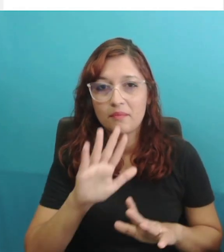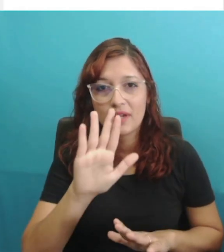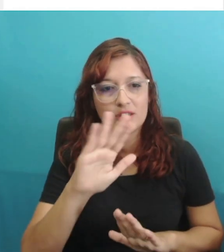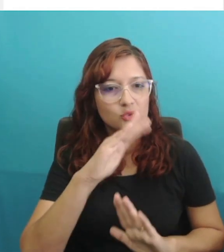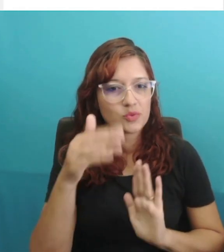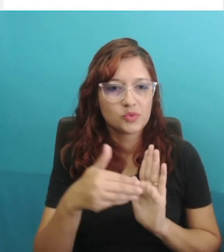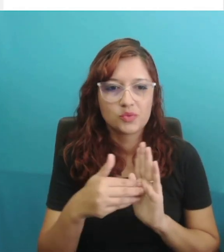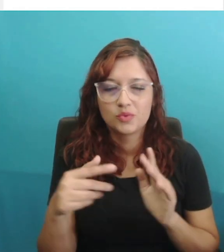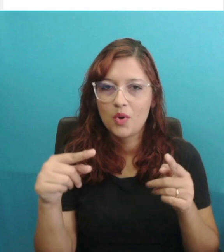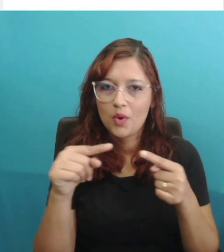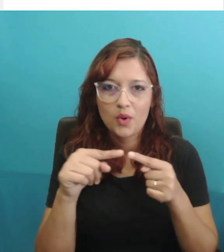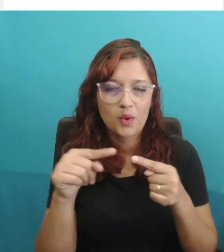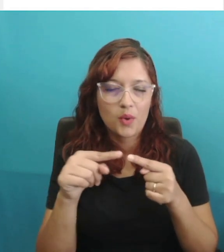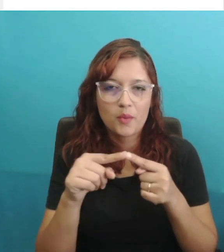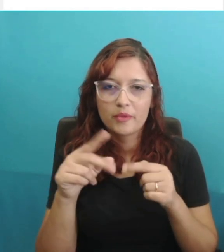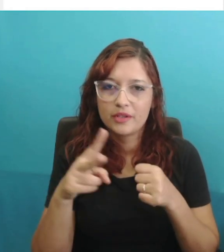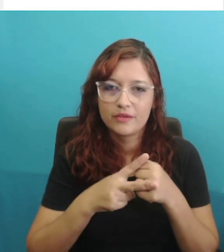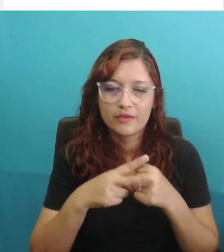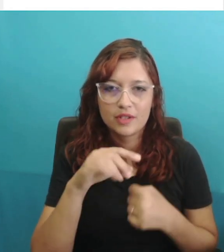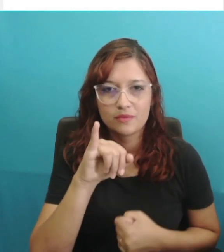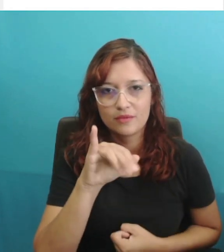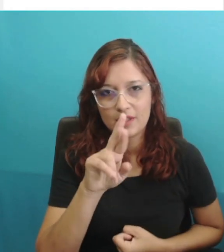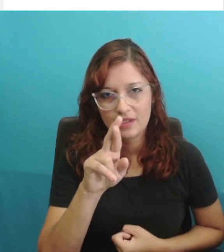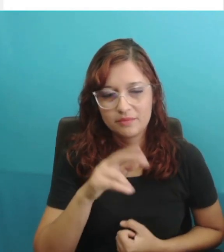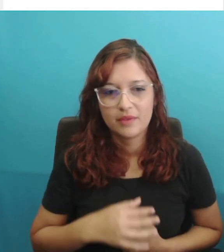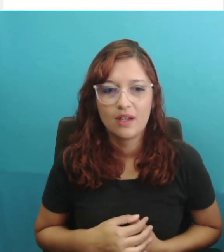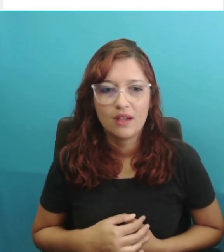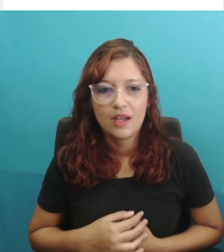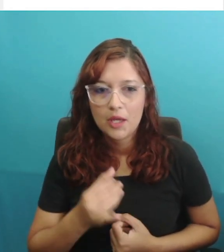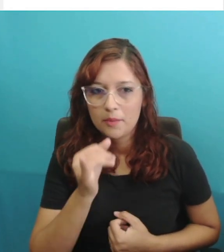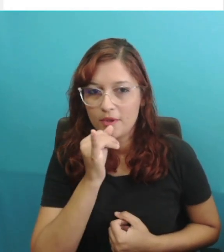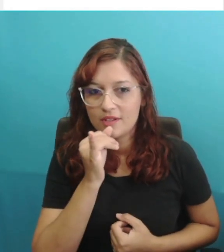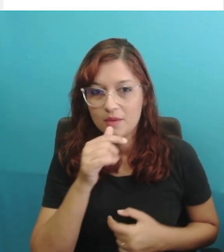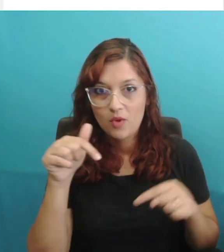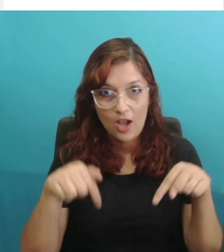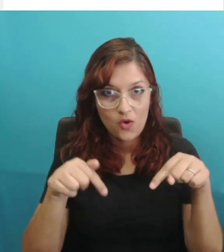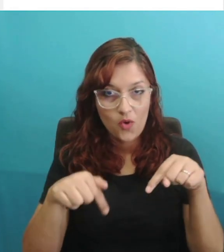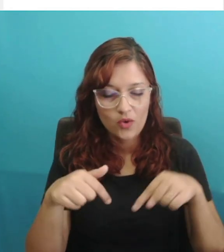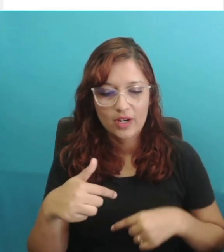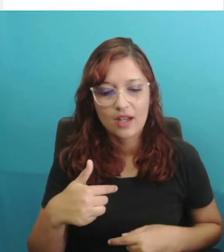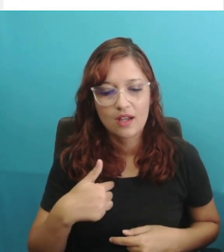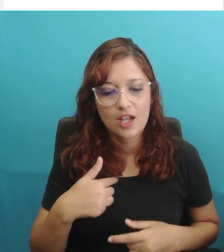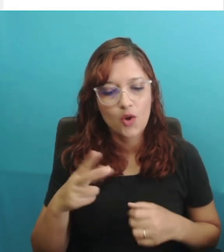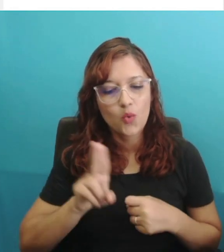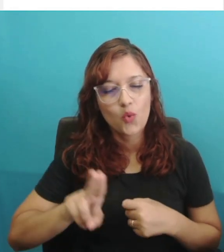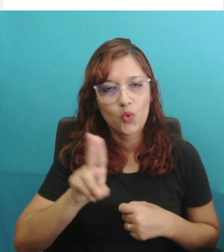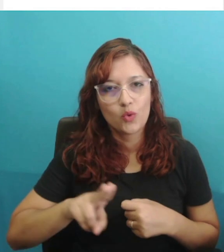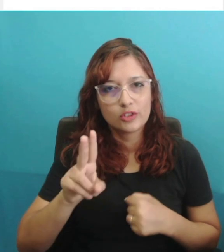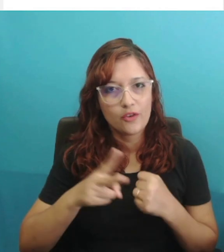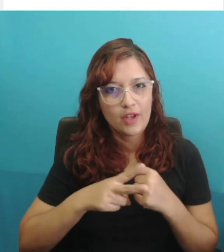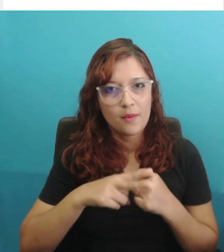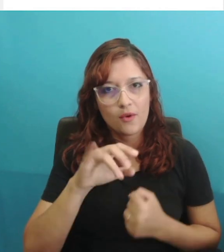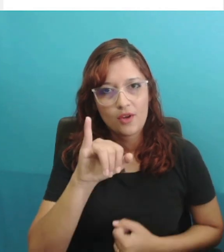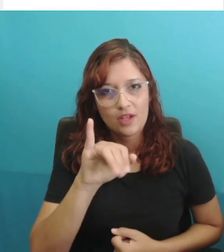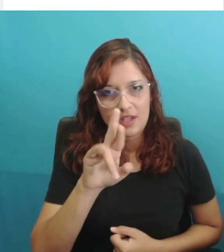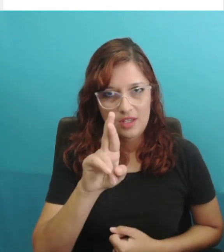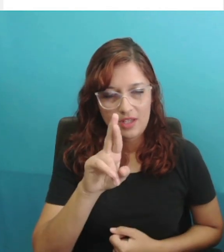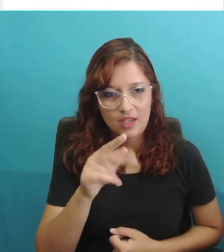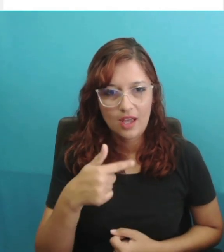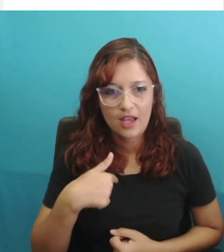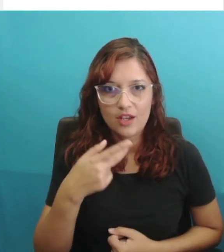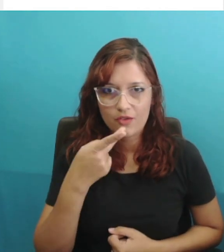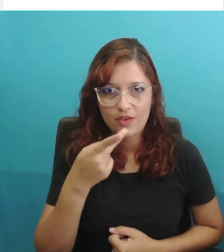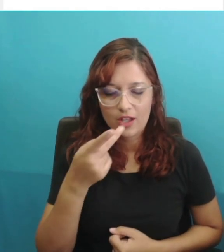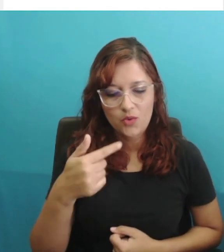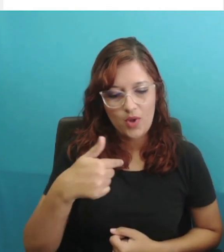Então veja como é diferente. Por isso são chamados de verbos irregulares e esses são